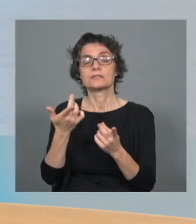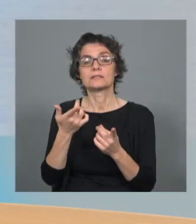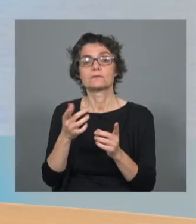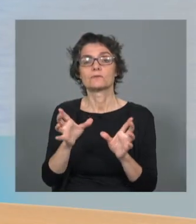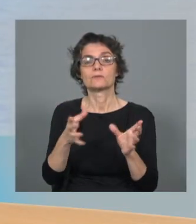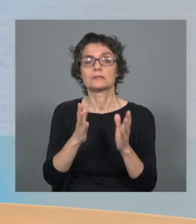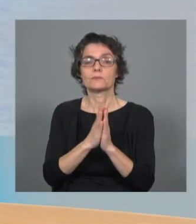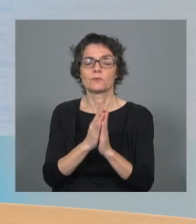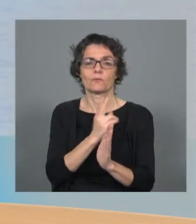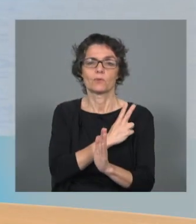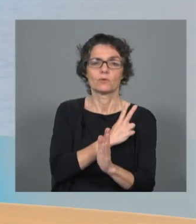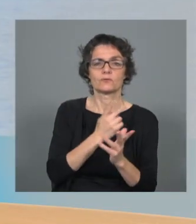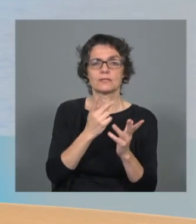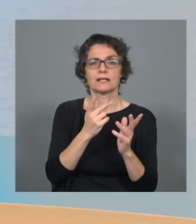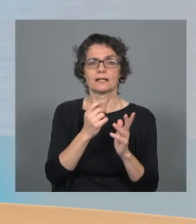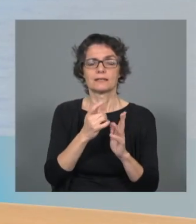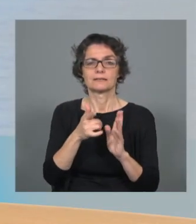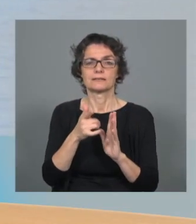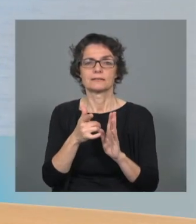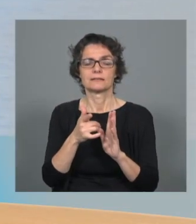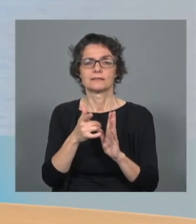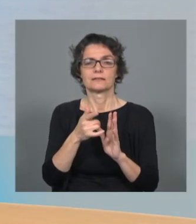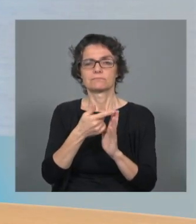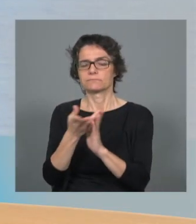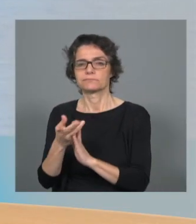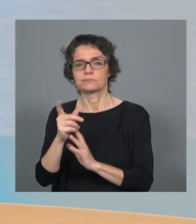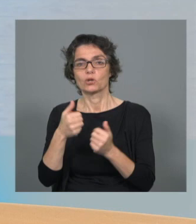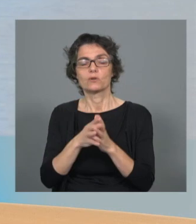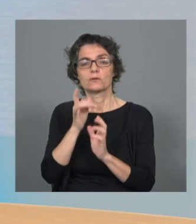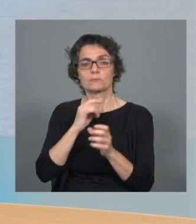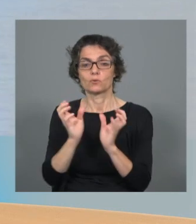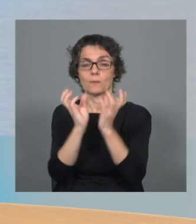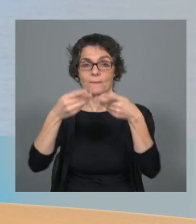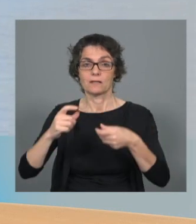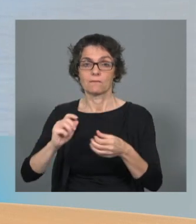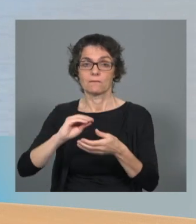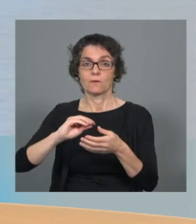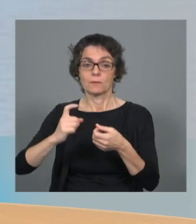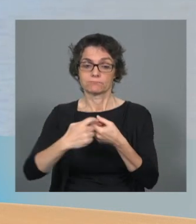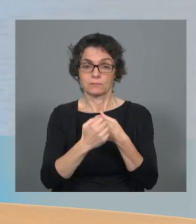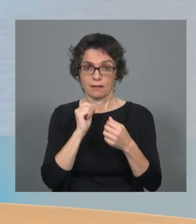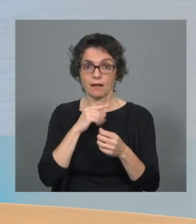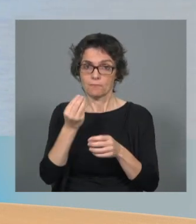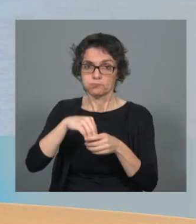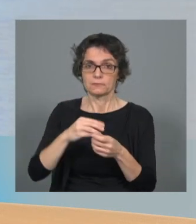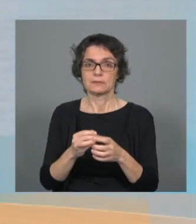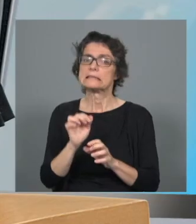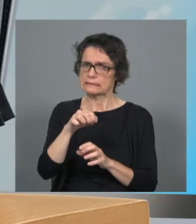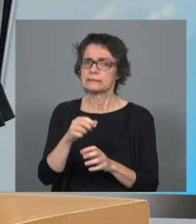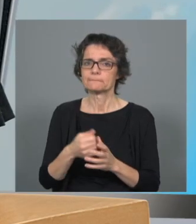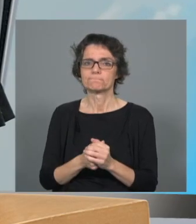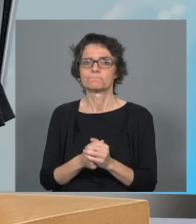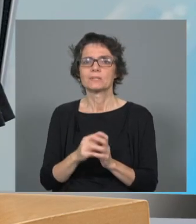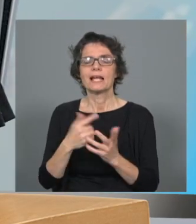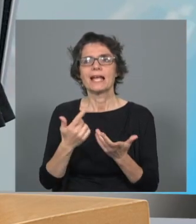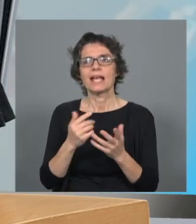nas universidades, das empresas, todos se possam inscrever nesta plataforma. A finalidade é esta,